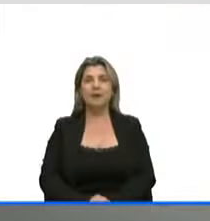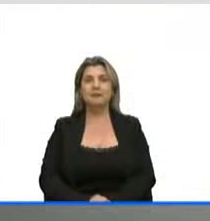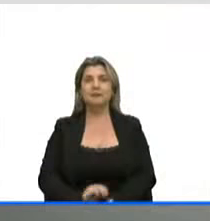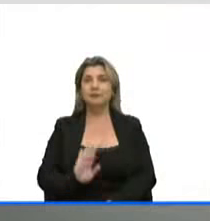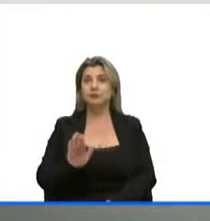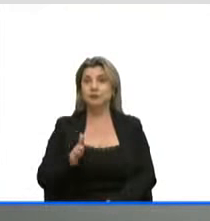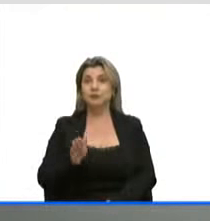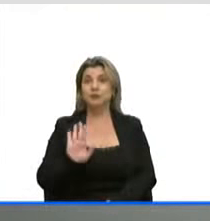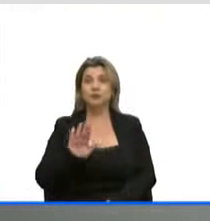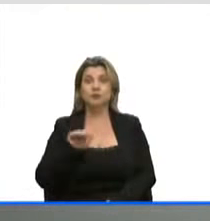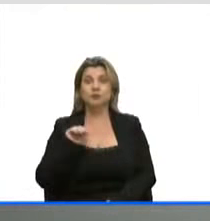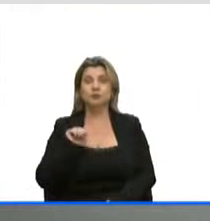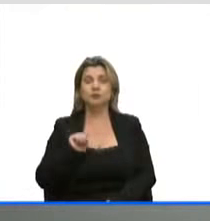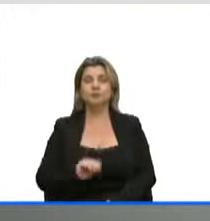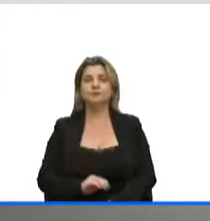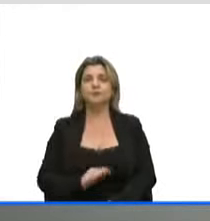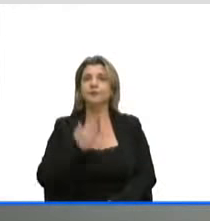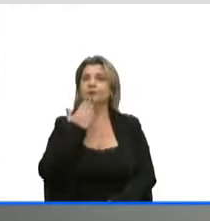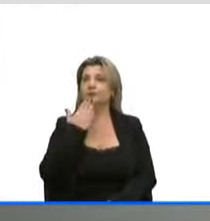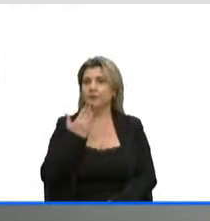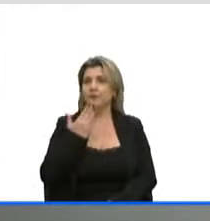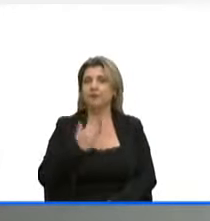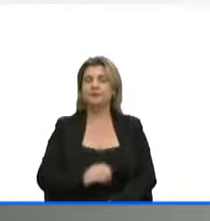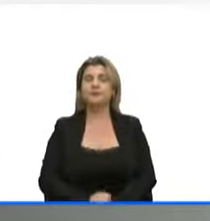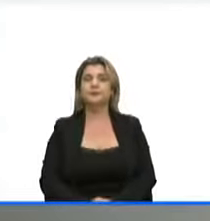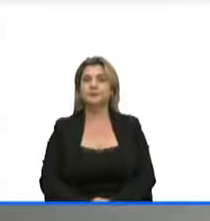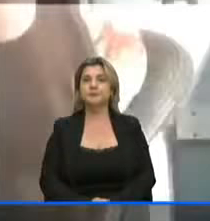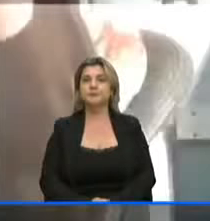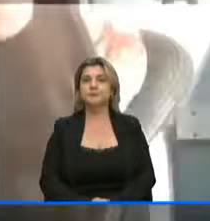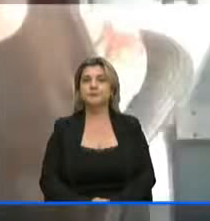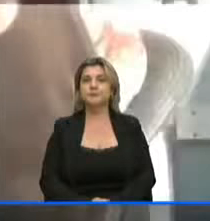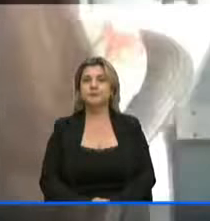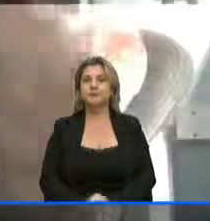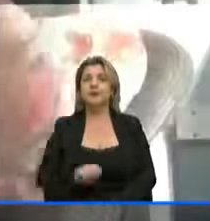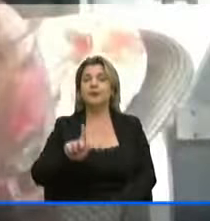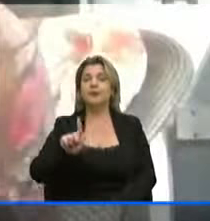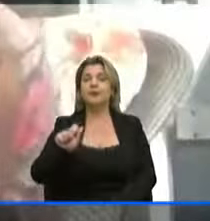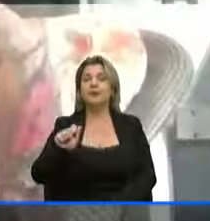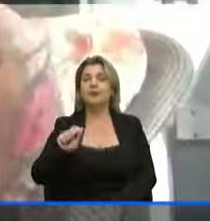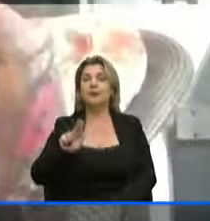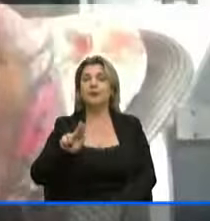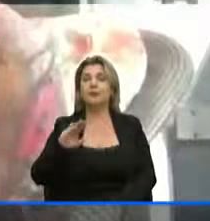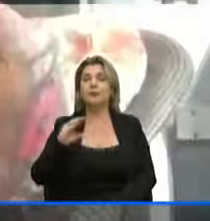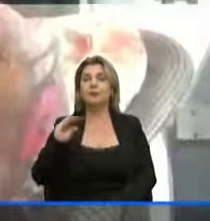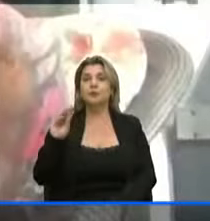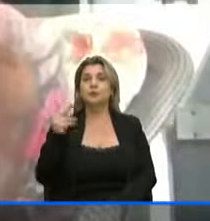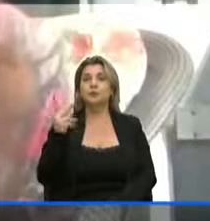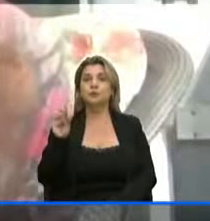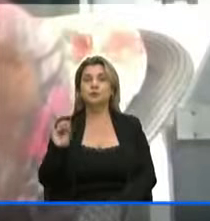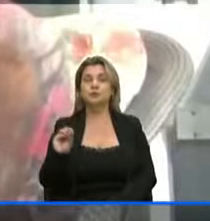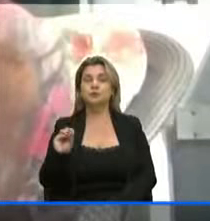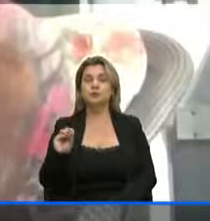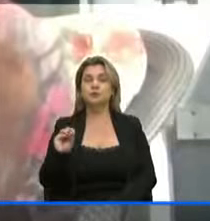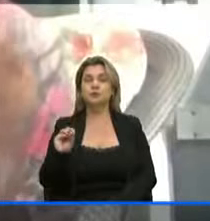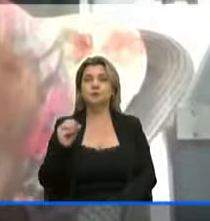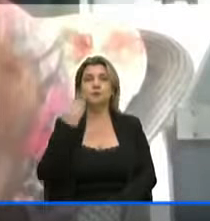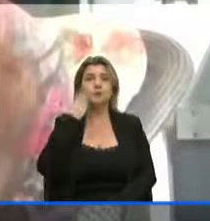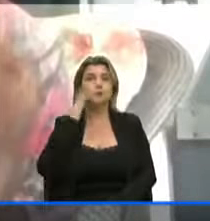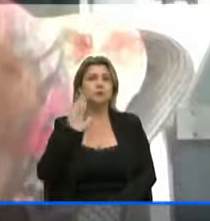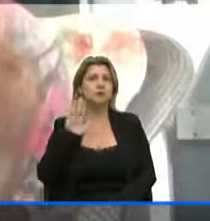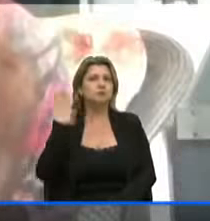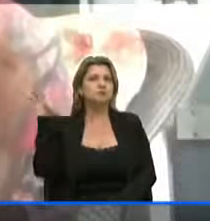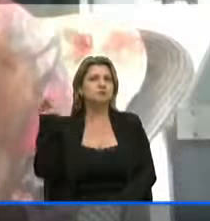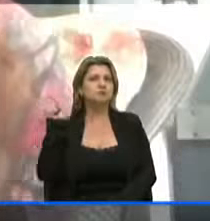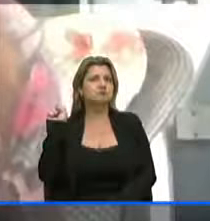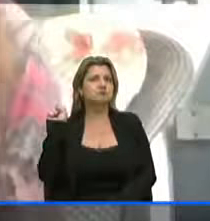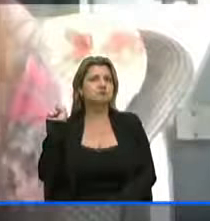gaúcho. Gabriel, favorável, ok. Gaúcho da Geral, não sei se ouviste,